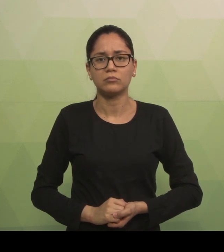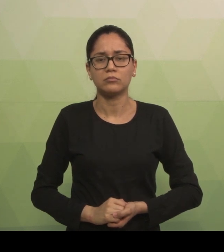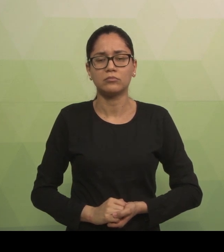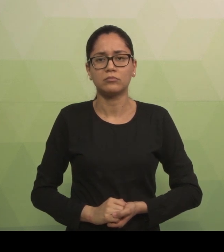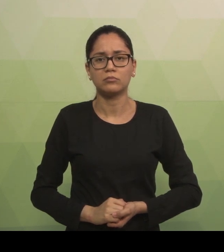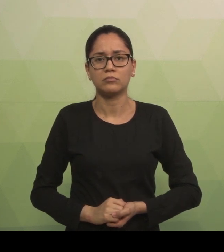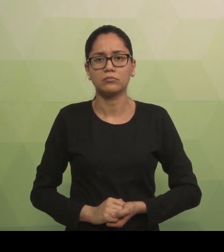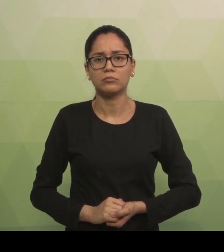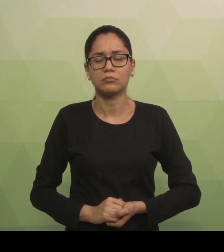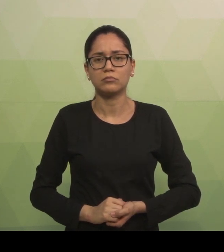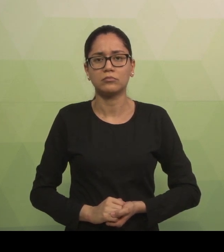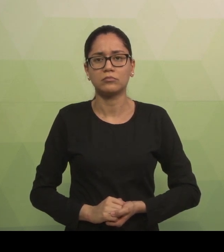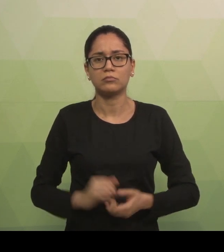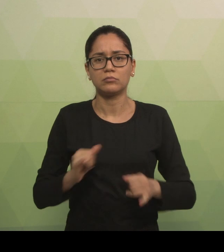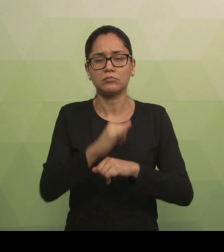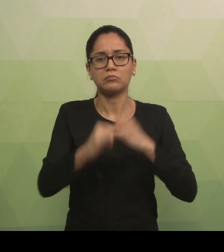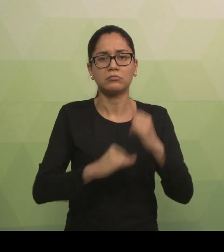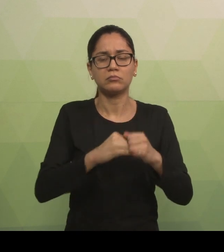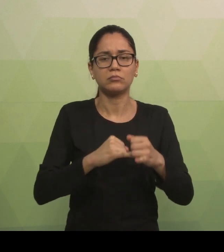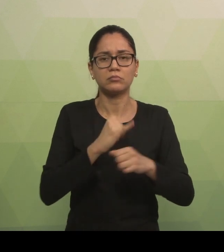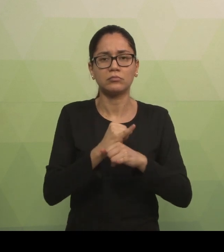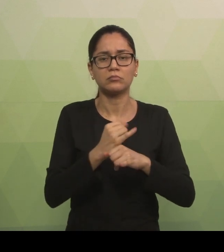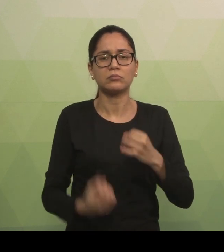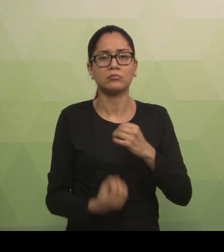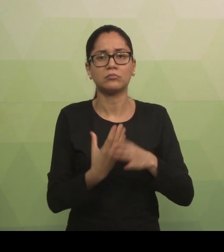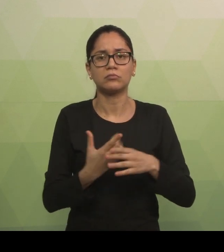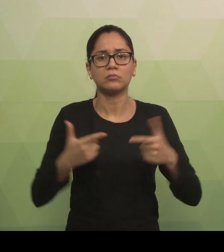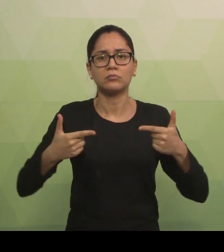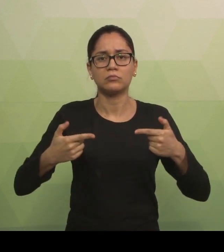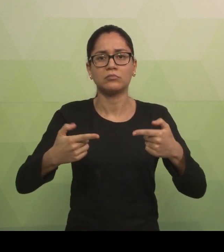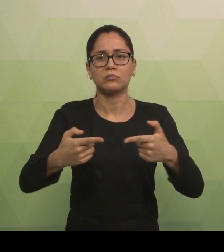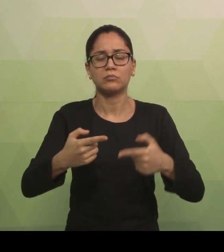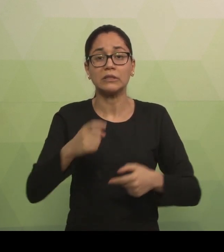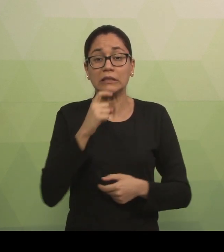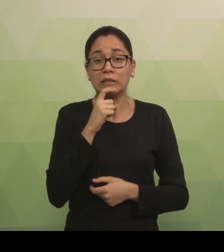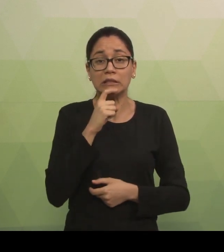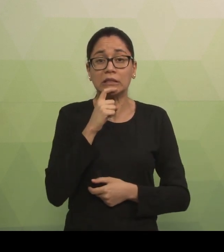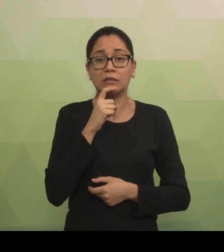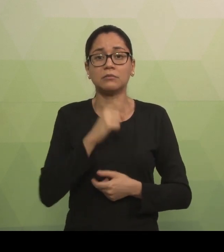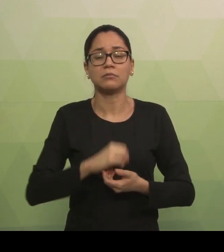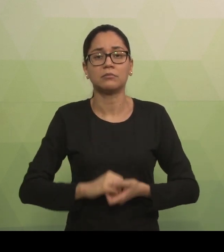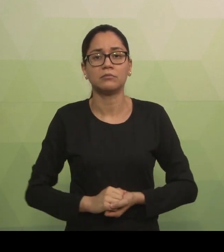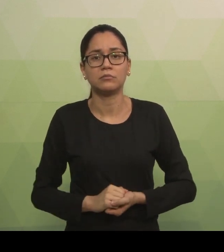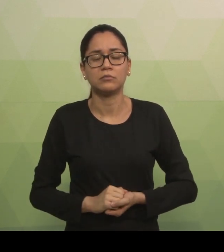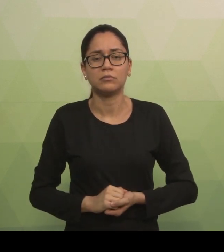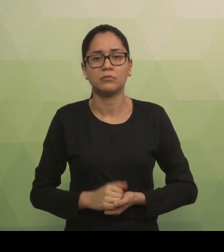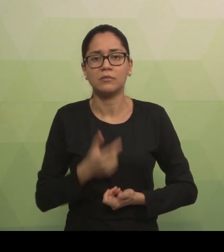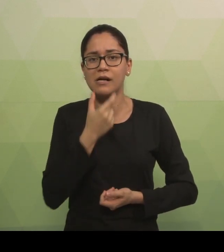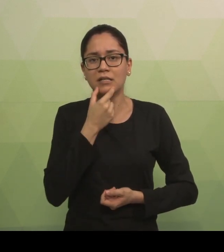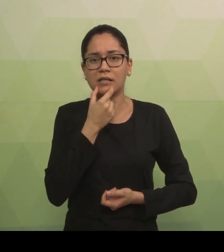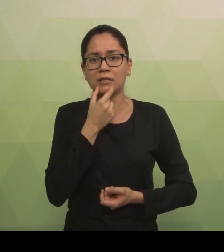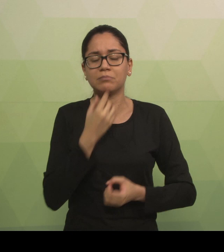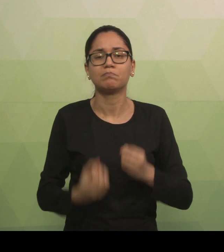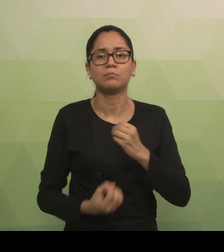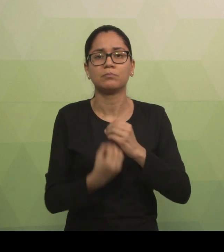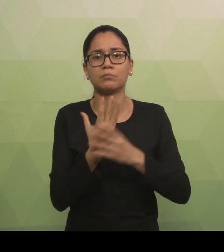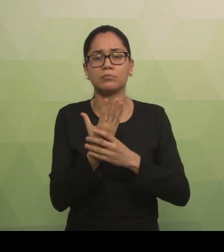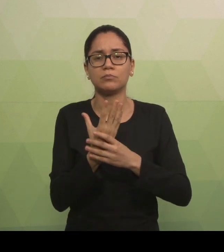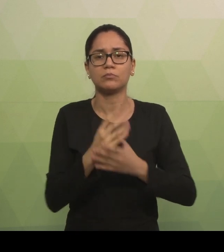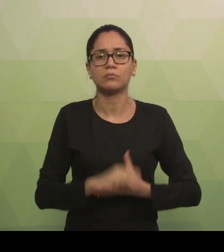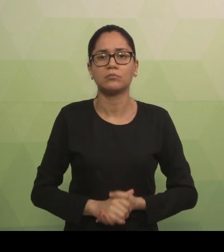uma das formas da Força Armada norte-americana de manter as comunidades em caso de ataques inimigos que destruíssem